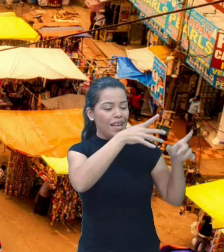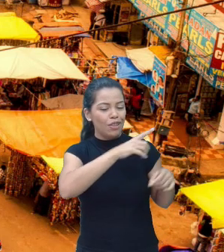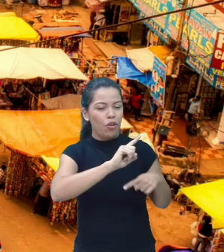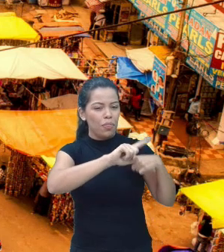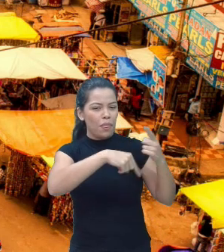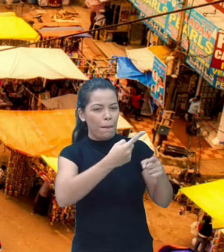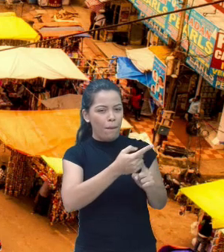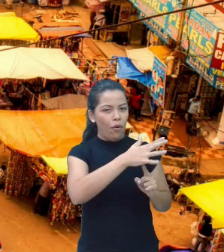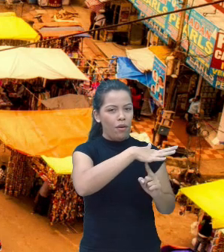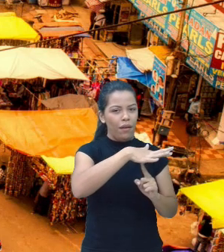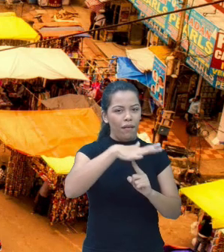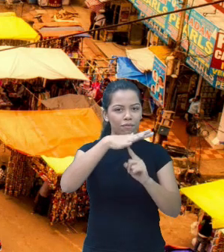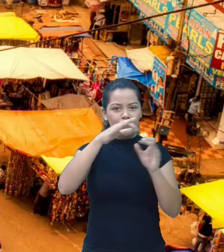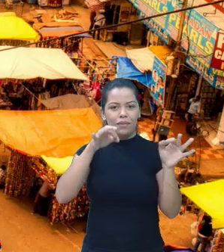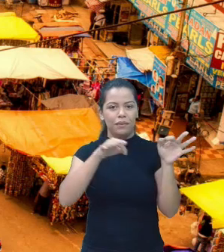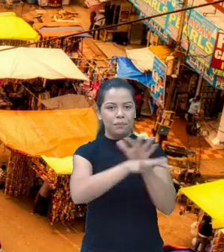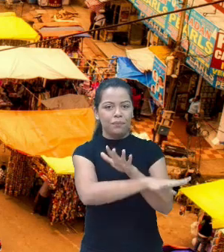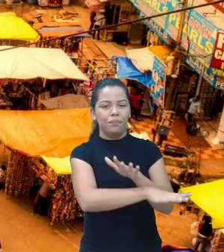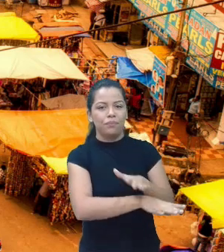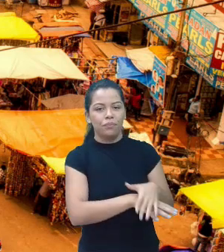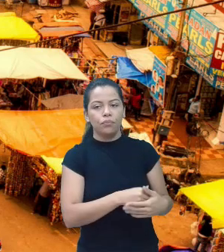feira termina.